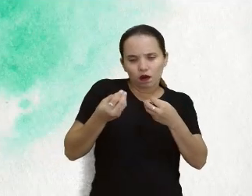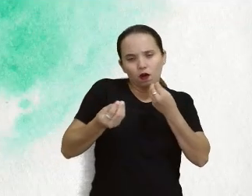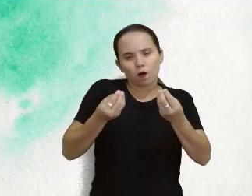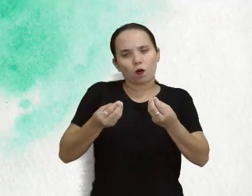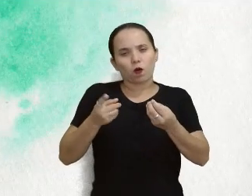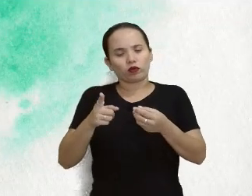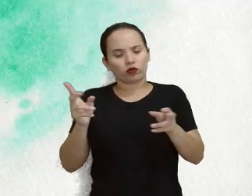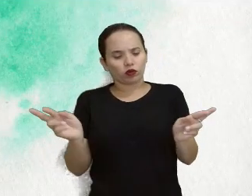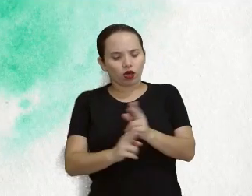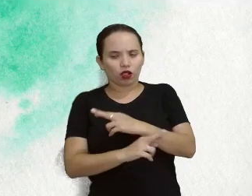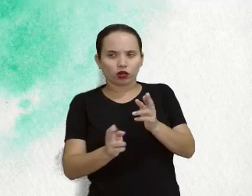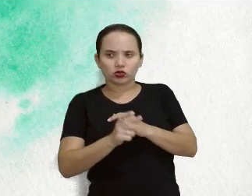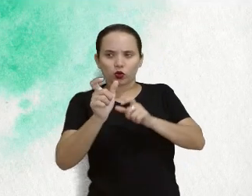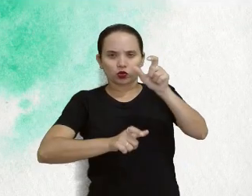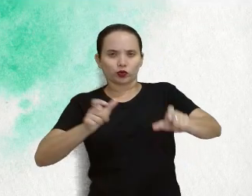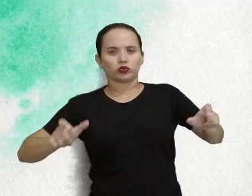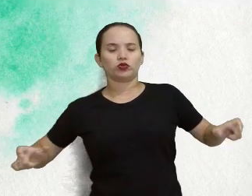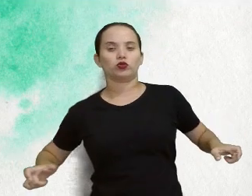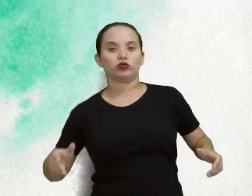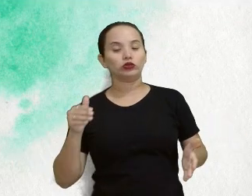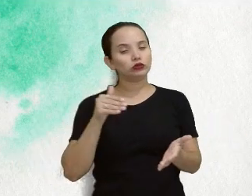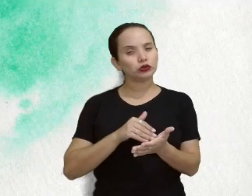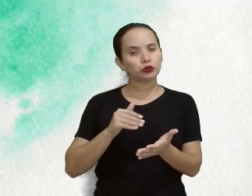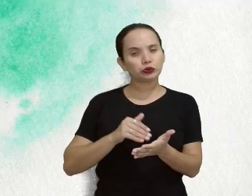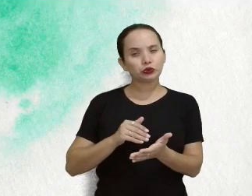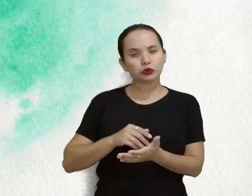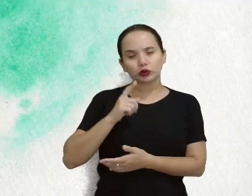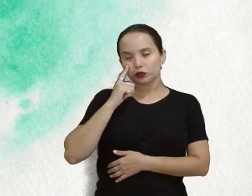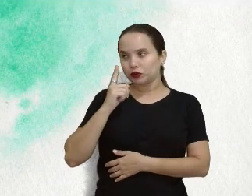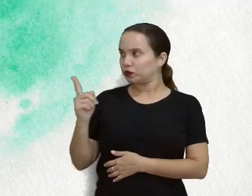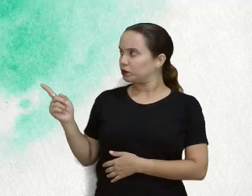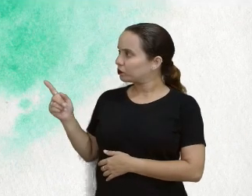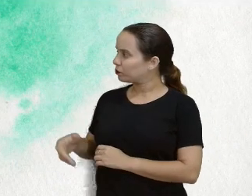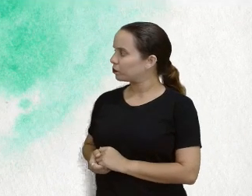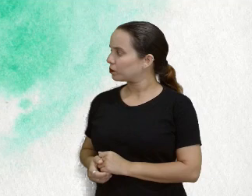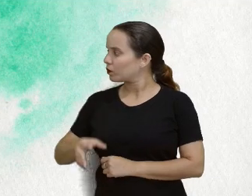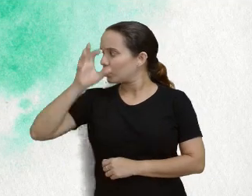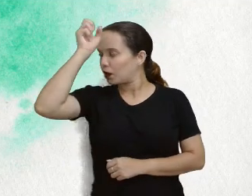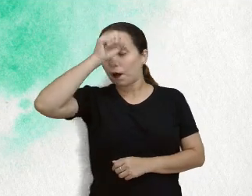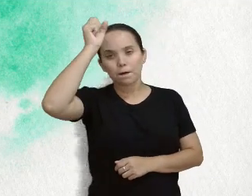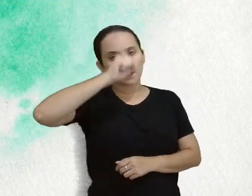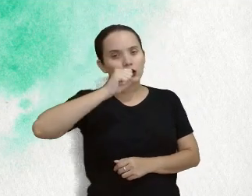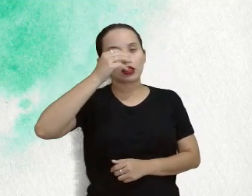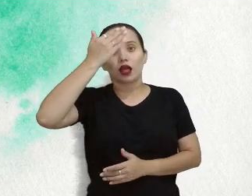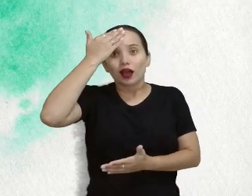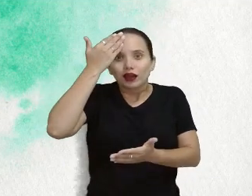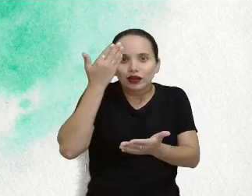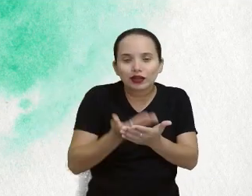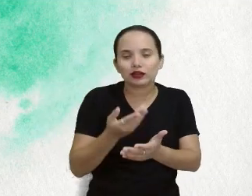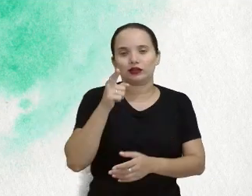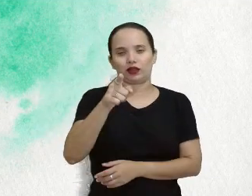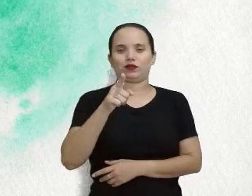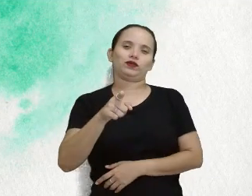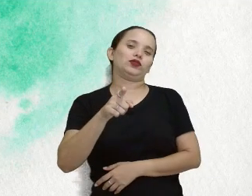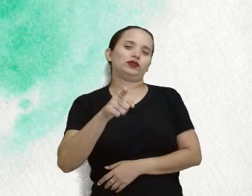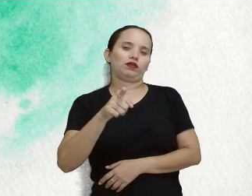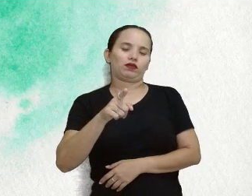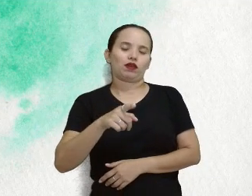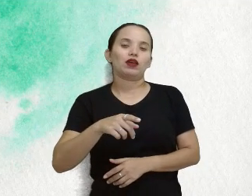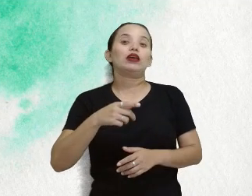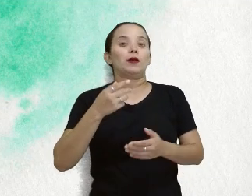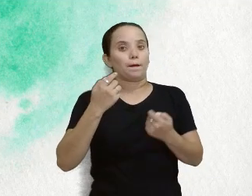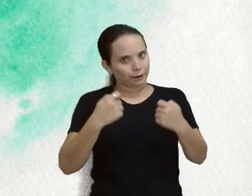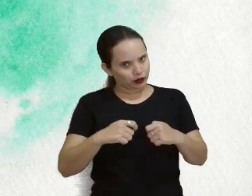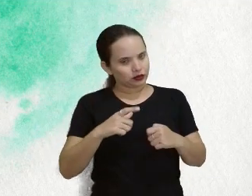os outros. E o último ponto aqui, aprenda a confiar em si mesmo e seja paciente durante